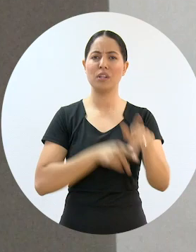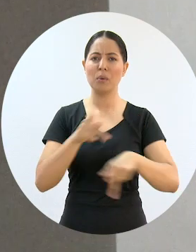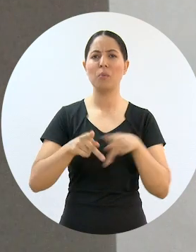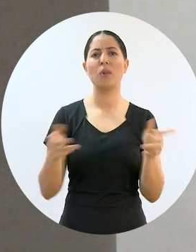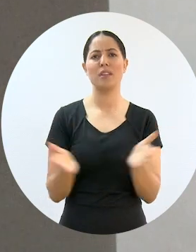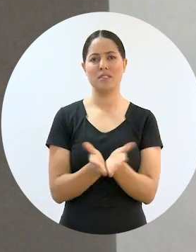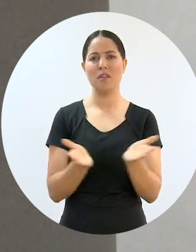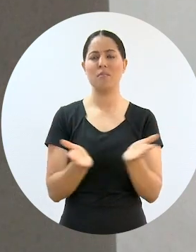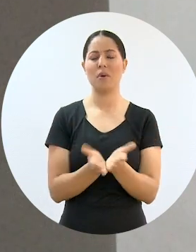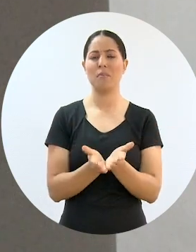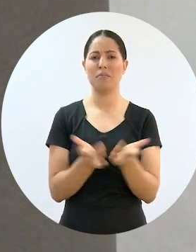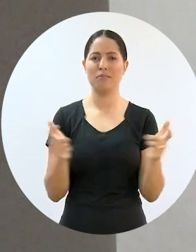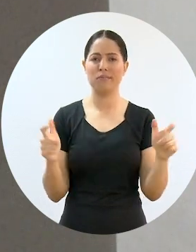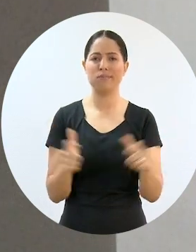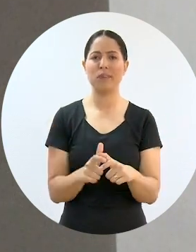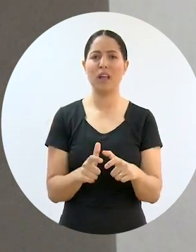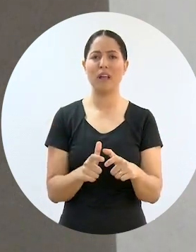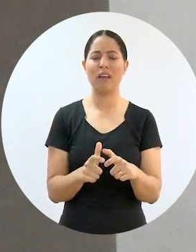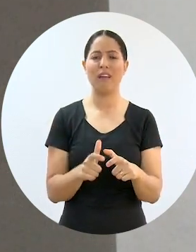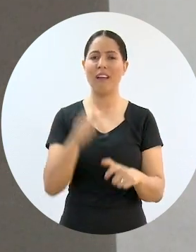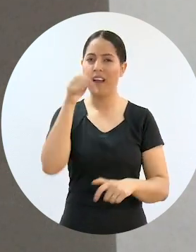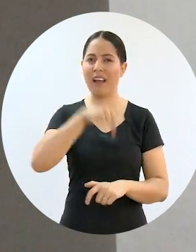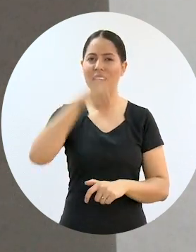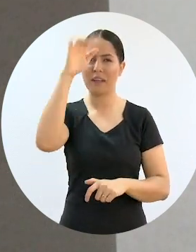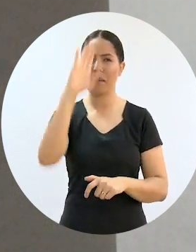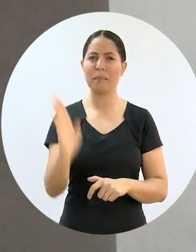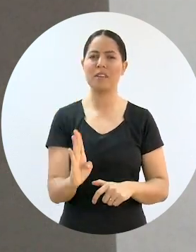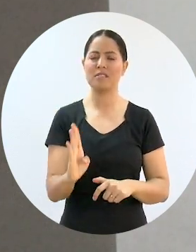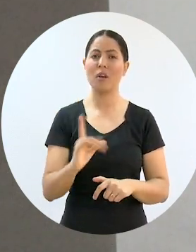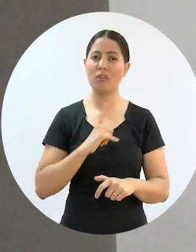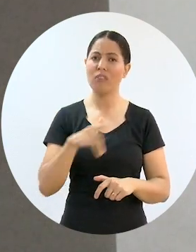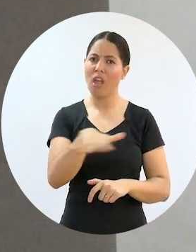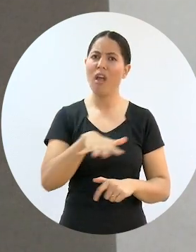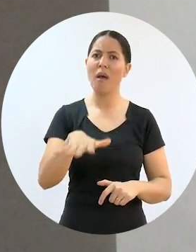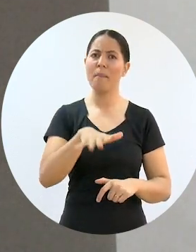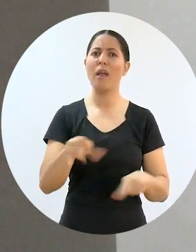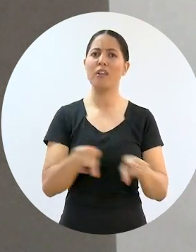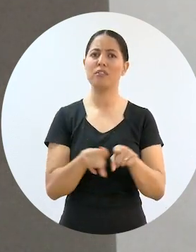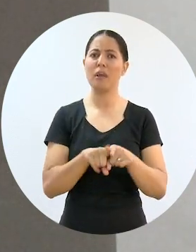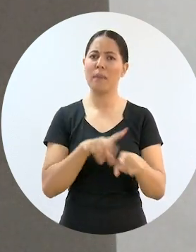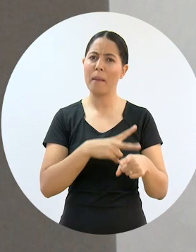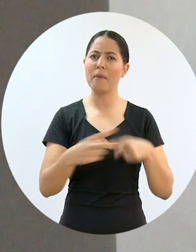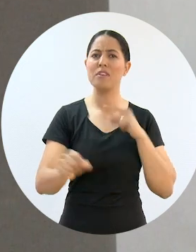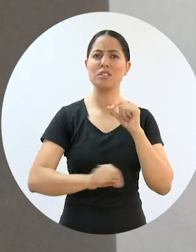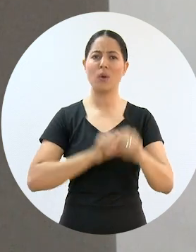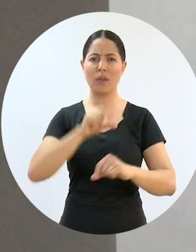e garantia das minorias, que não haja espaço para vitória